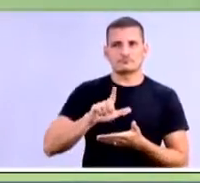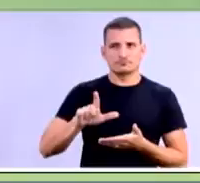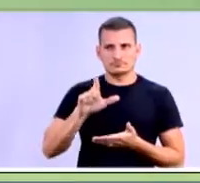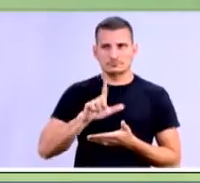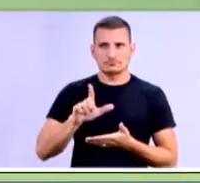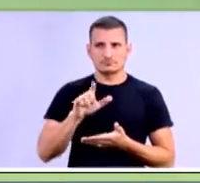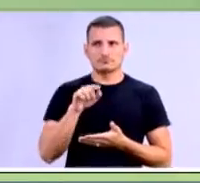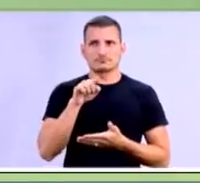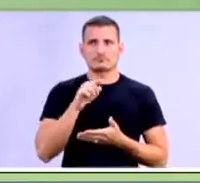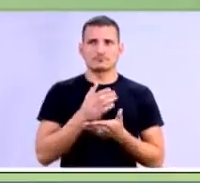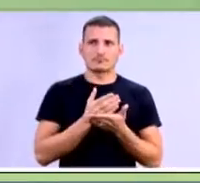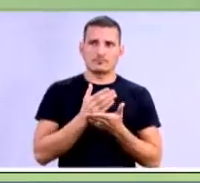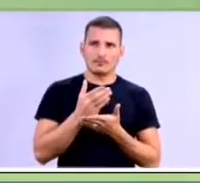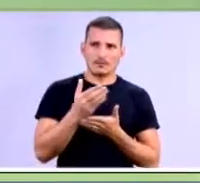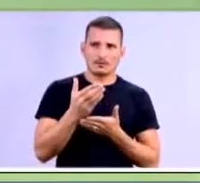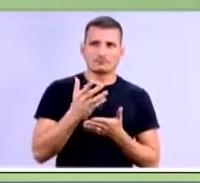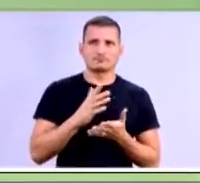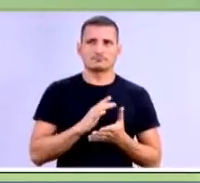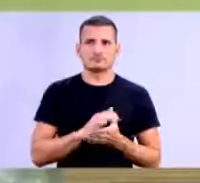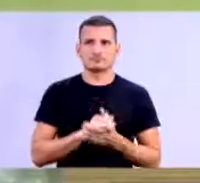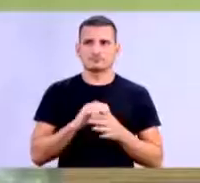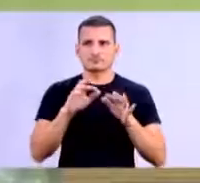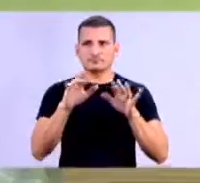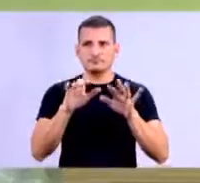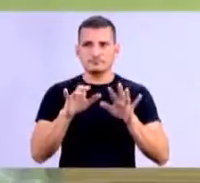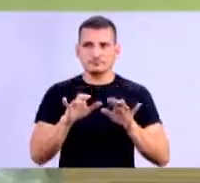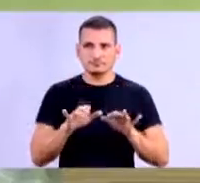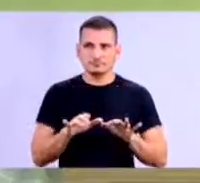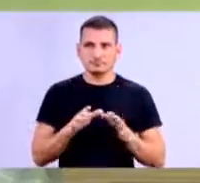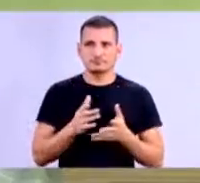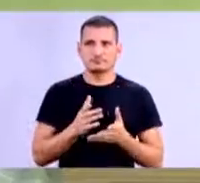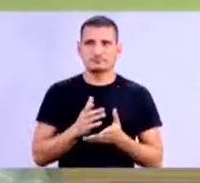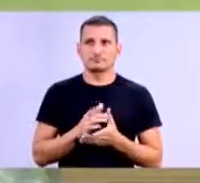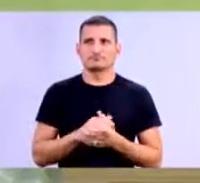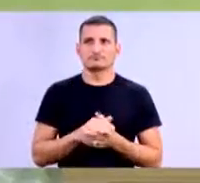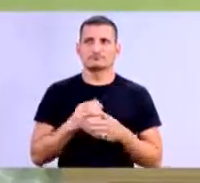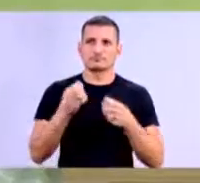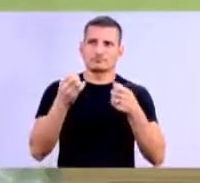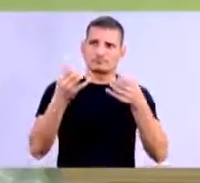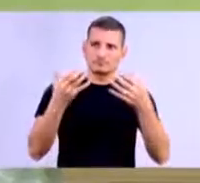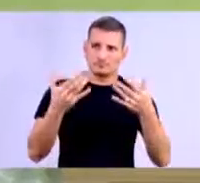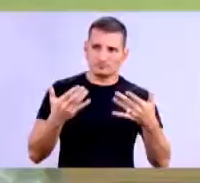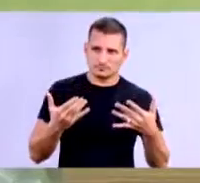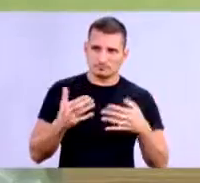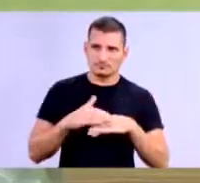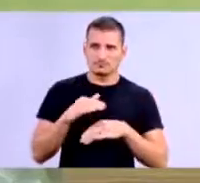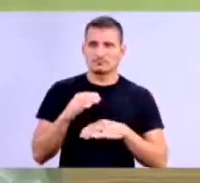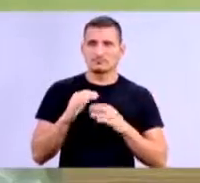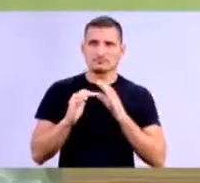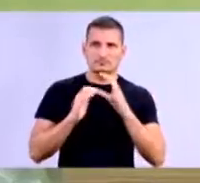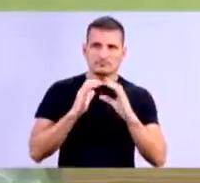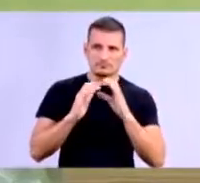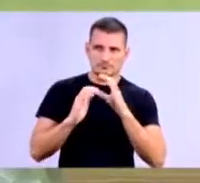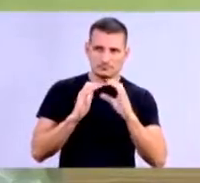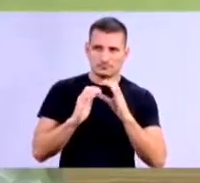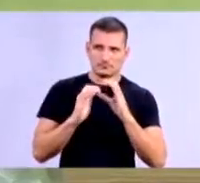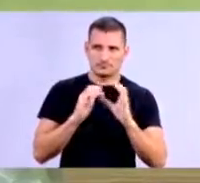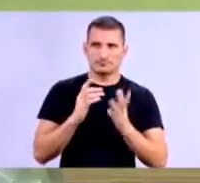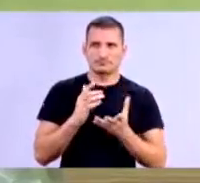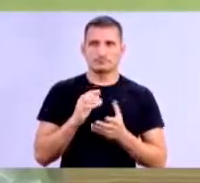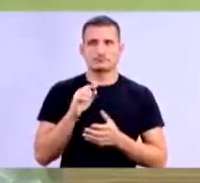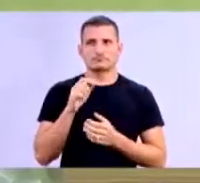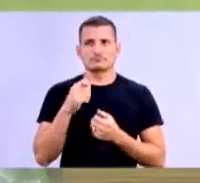você começa a escrever, a descrever mais. Quando é uma comunicação oficial, não, você precisa